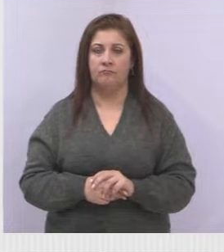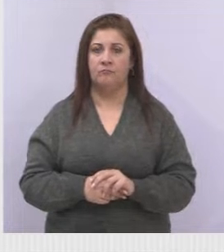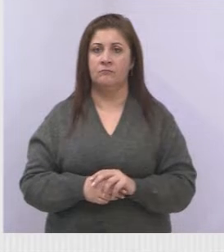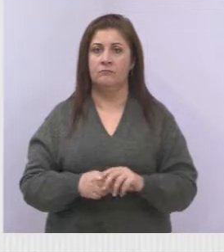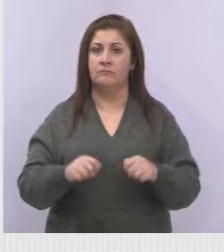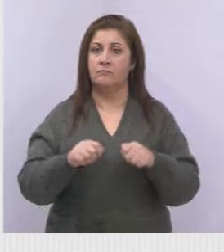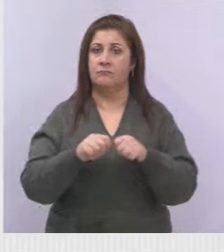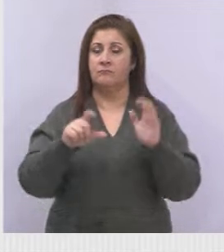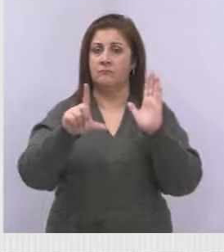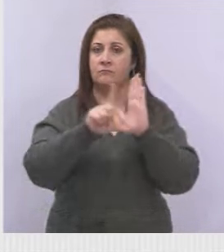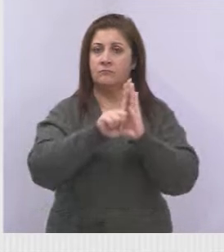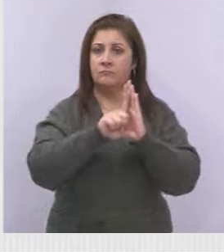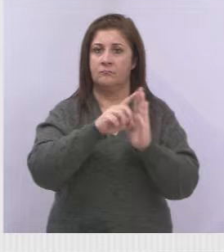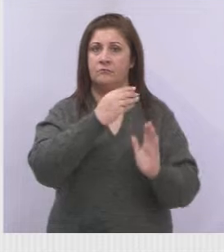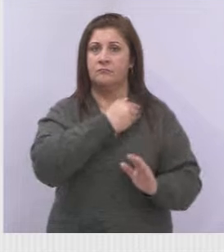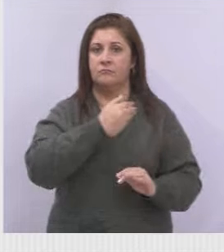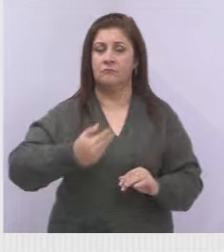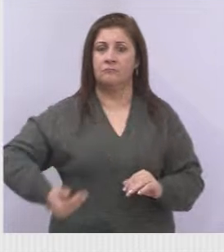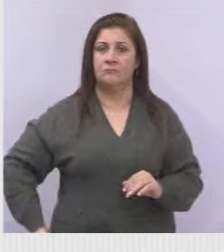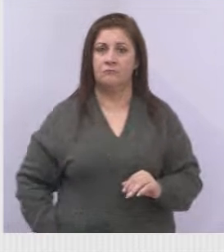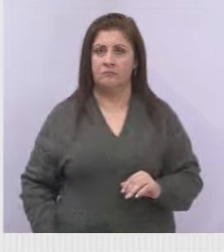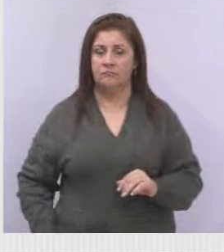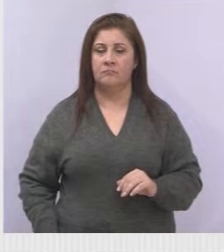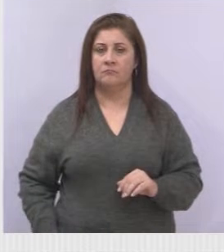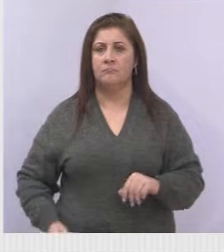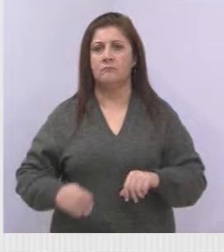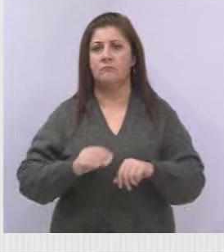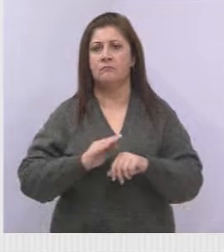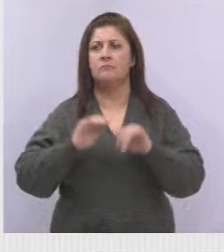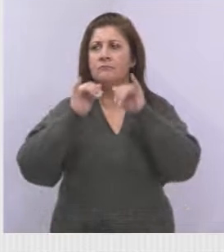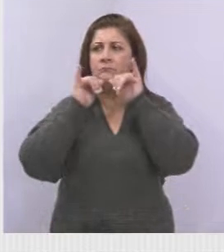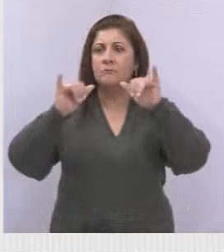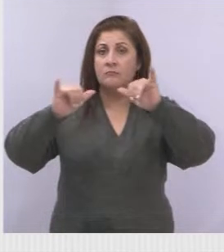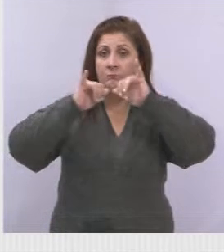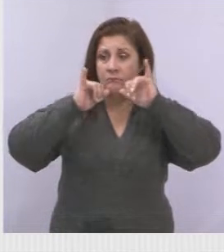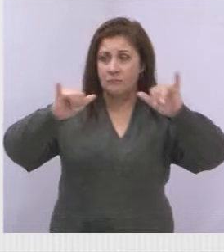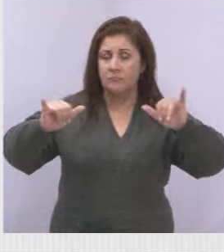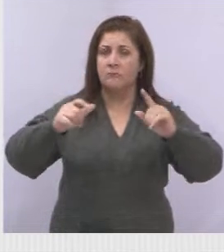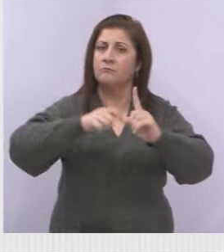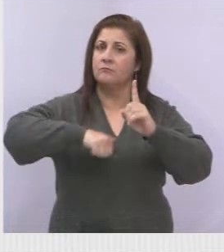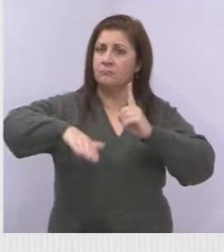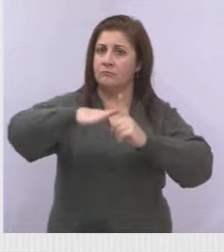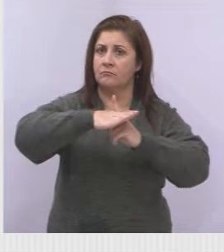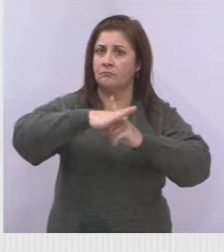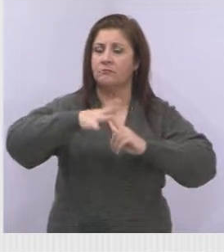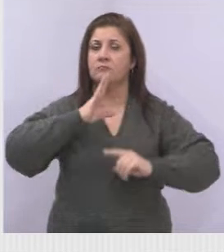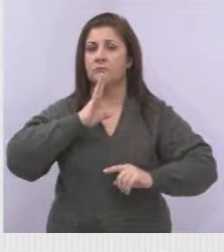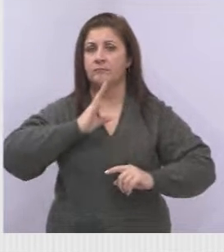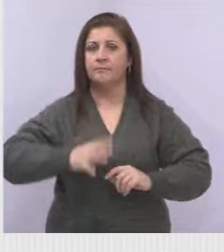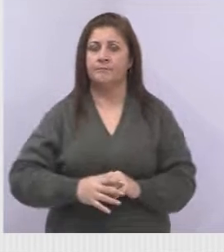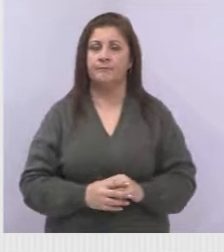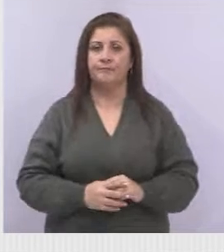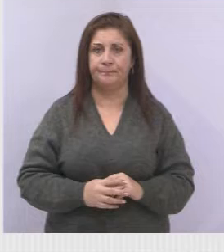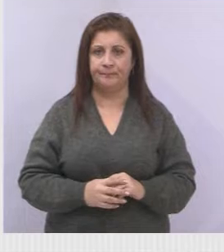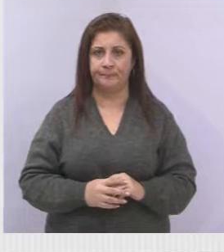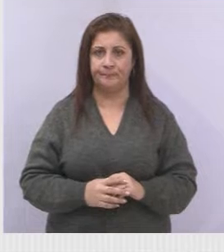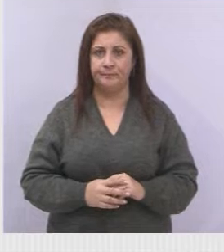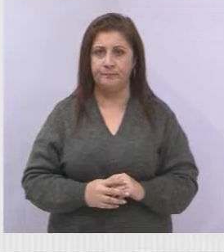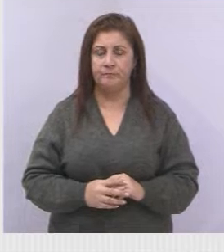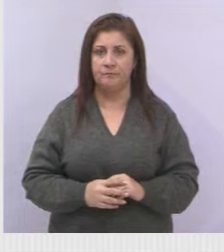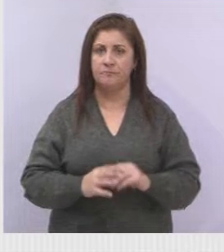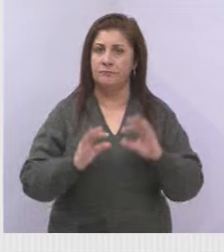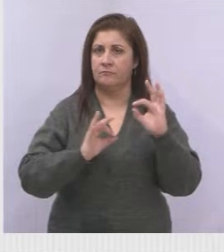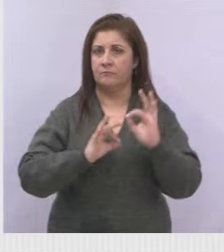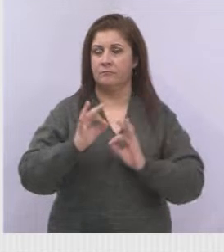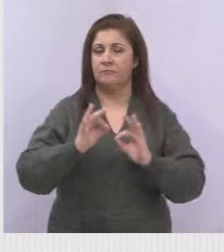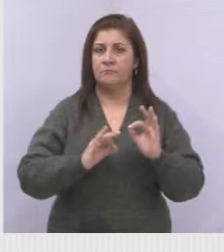tornar a lei federal mais conhecida pela sociedade. Em nossa